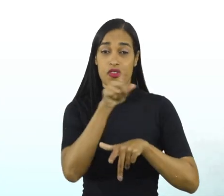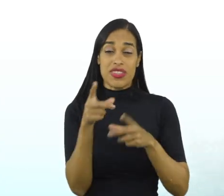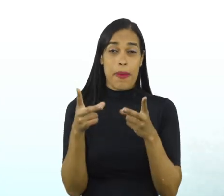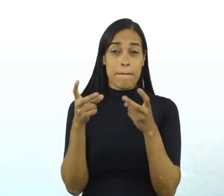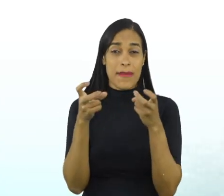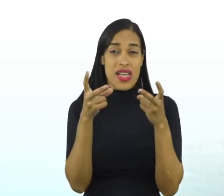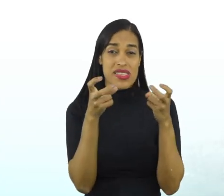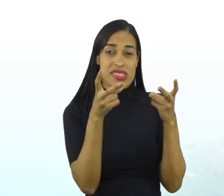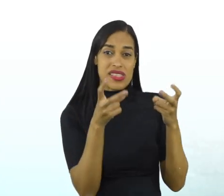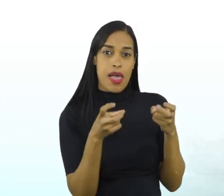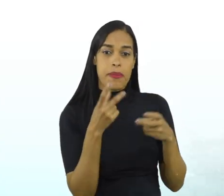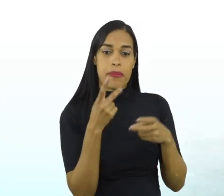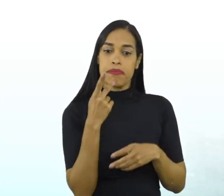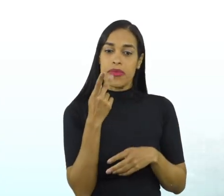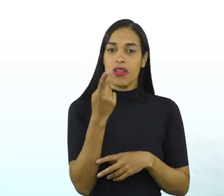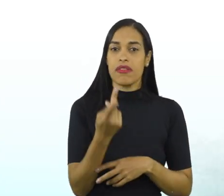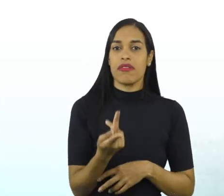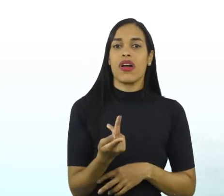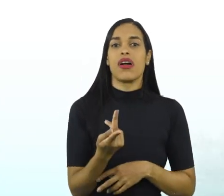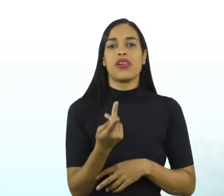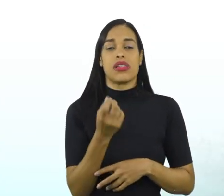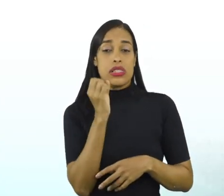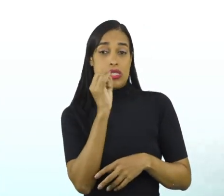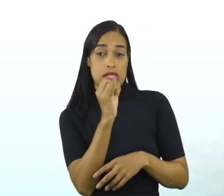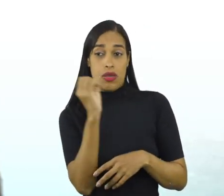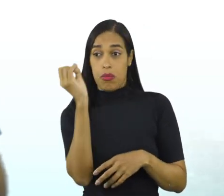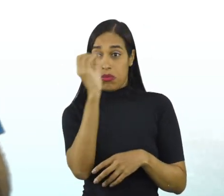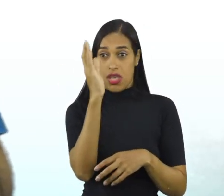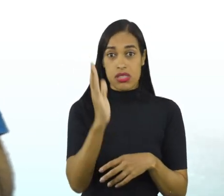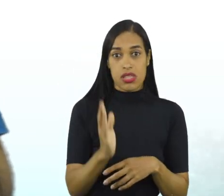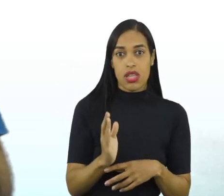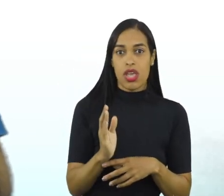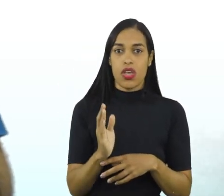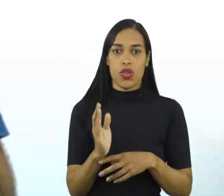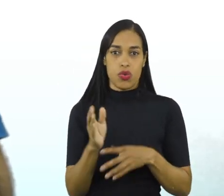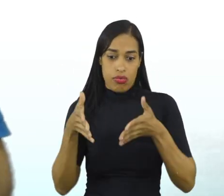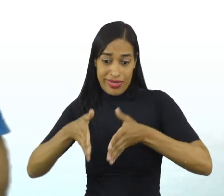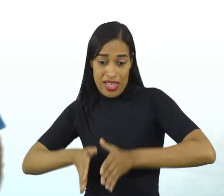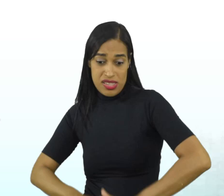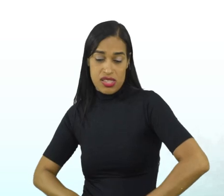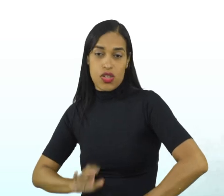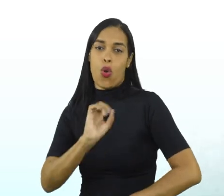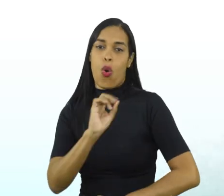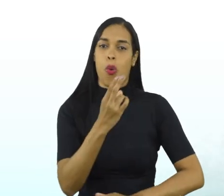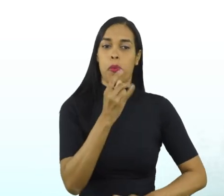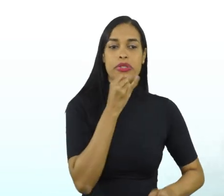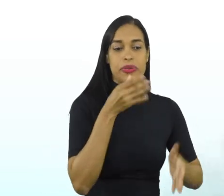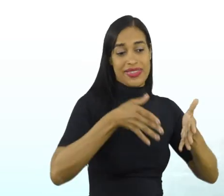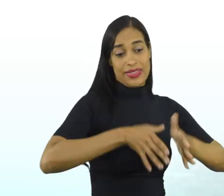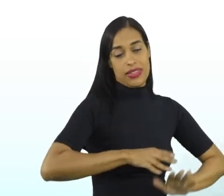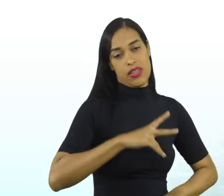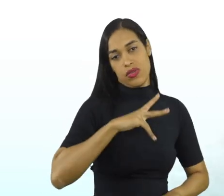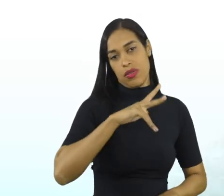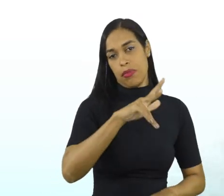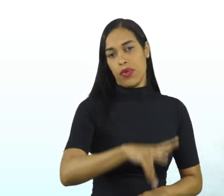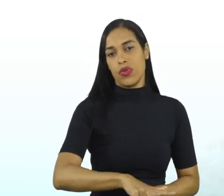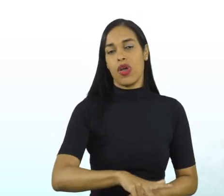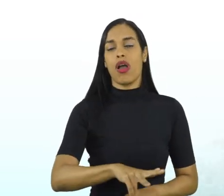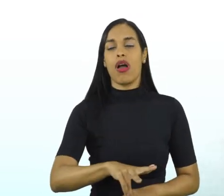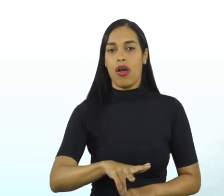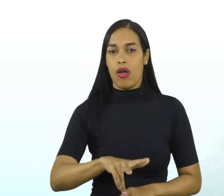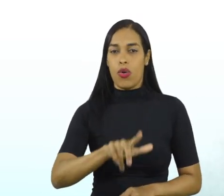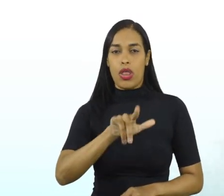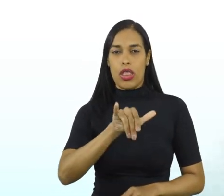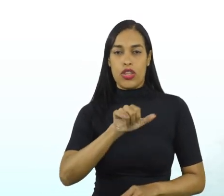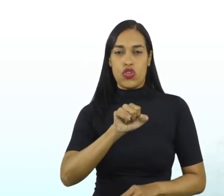Você percebe, né, pela fala, se é um brasileiro nato ou se é um português.